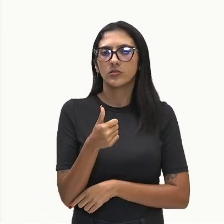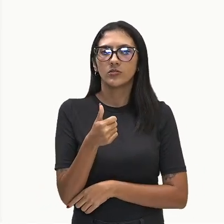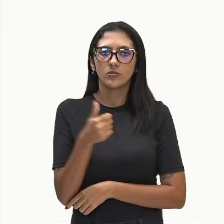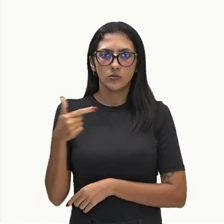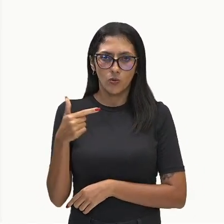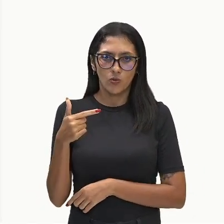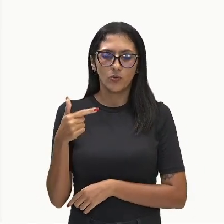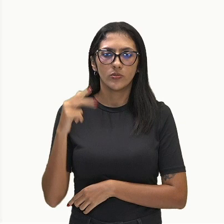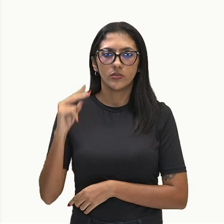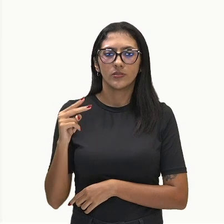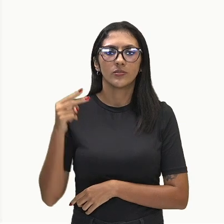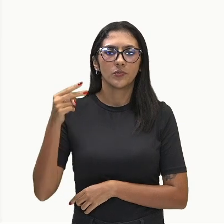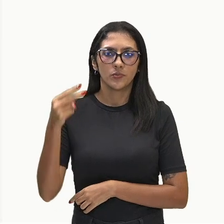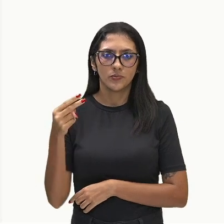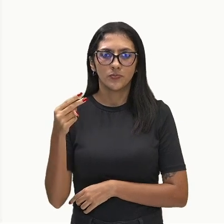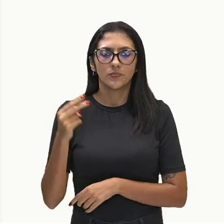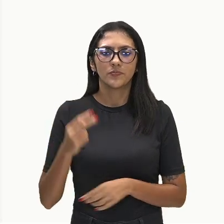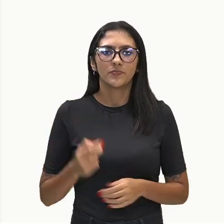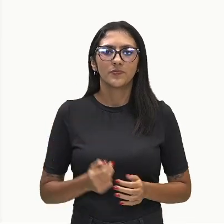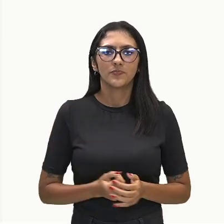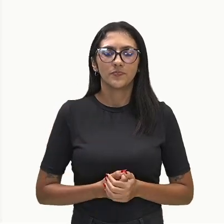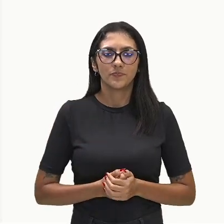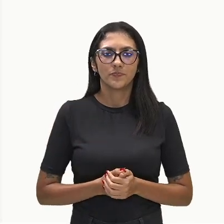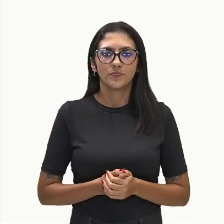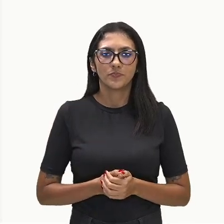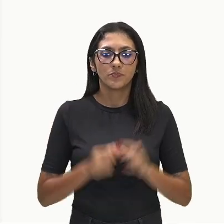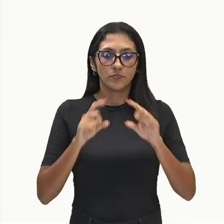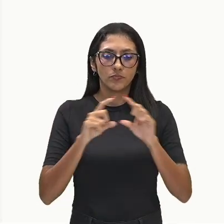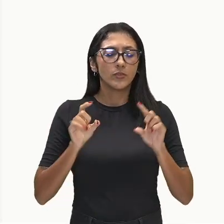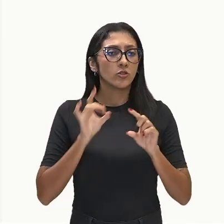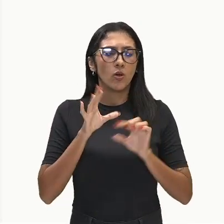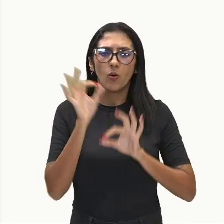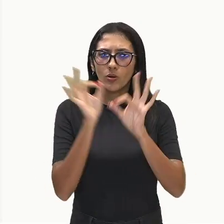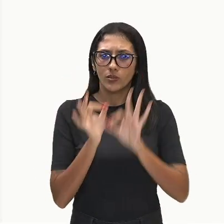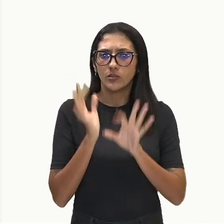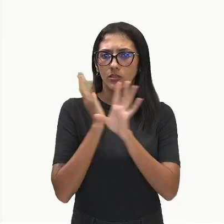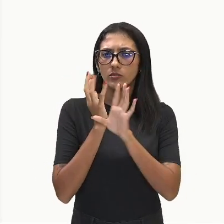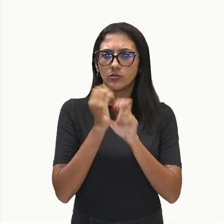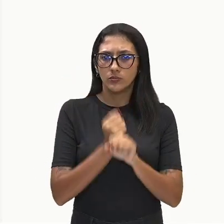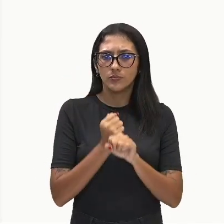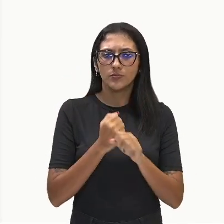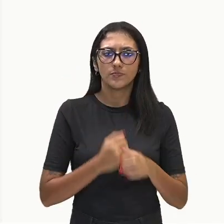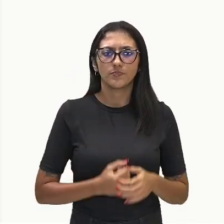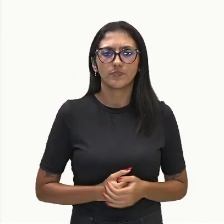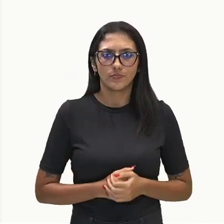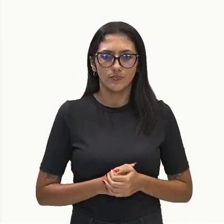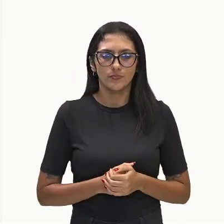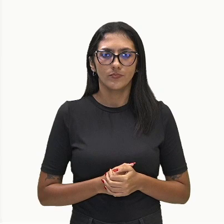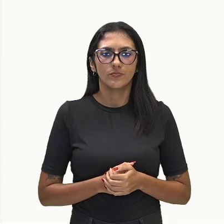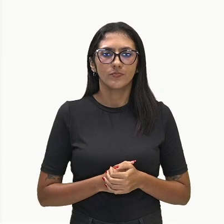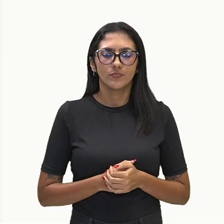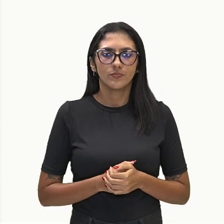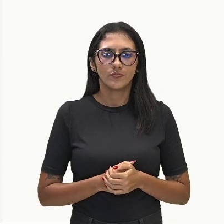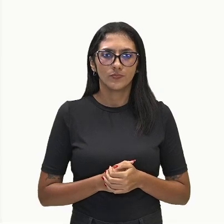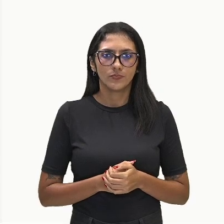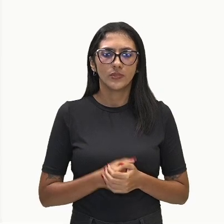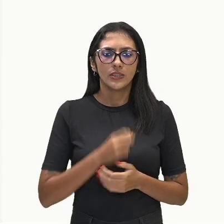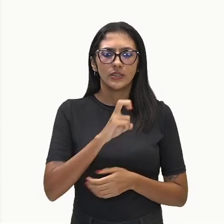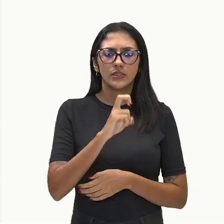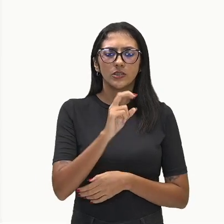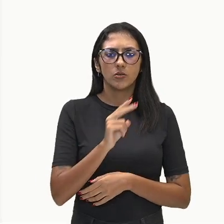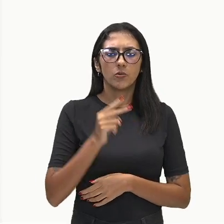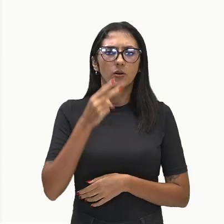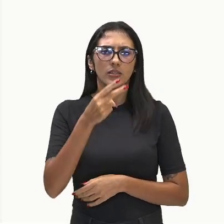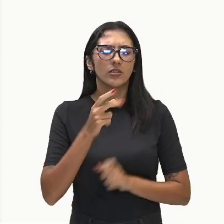então vamos ter 12 ao quadrado. E aí é só a gente resolver. A ao quadrado vai ser igual. 5 ao quadrado é